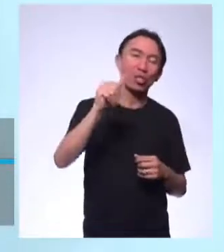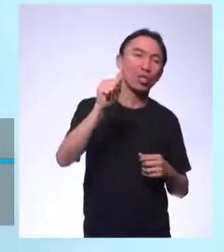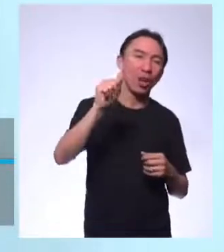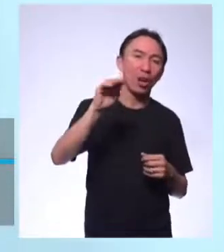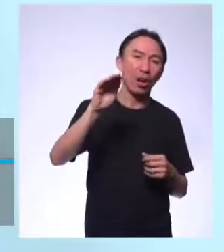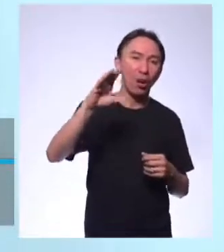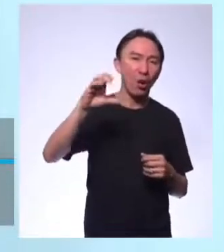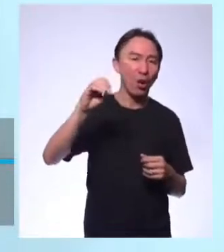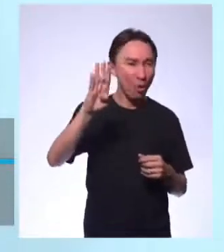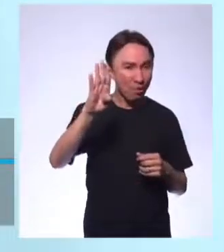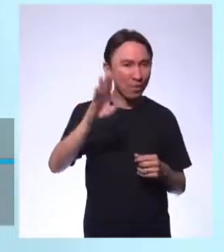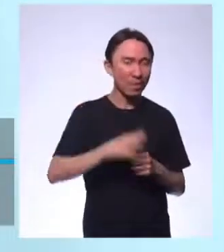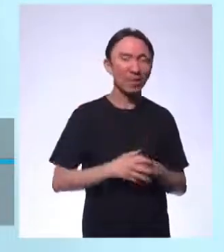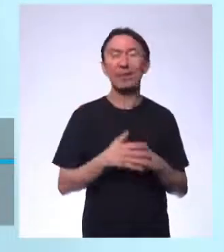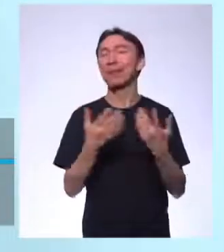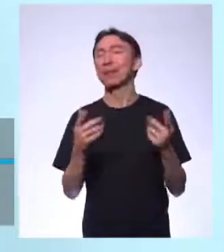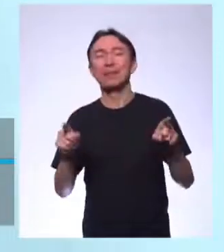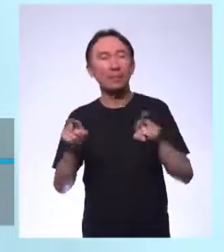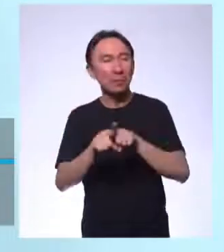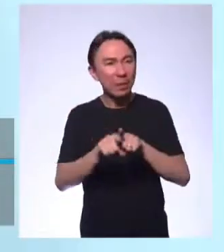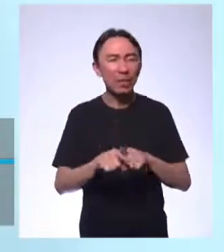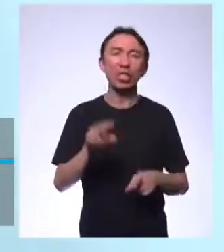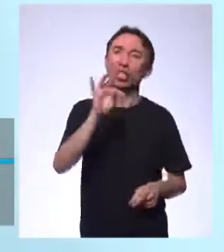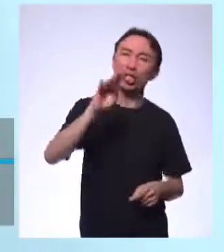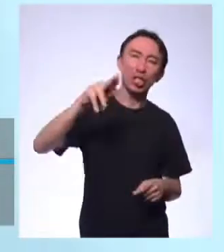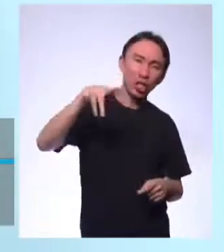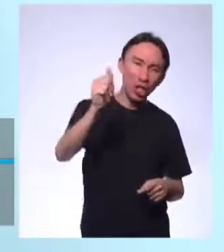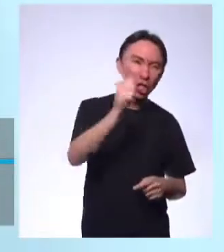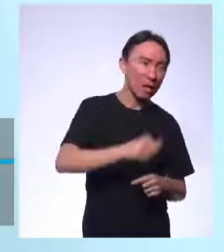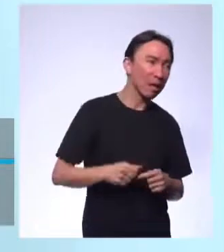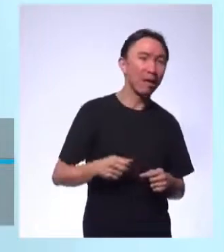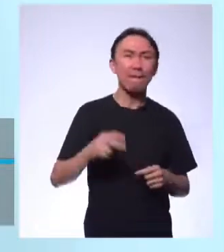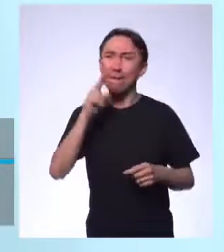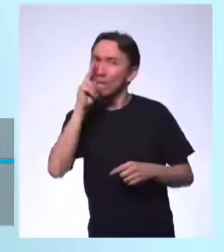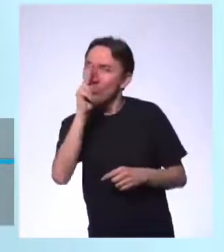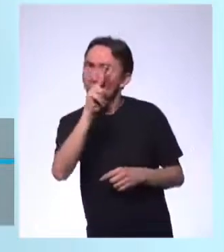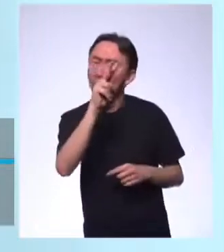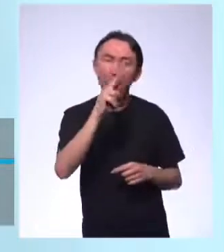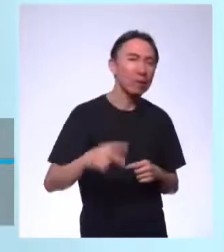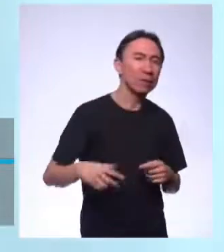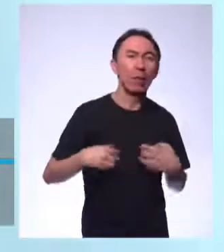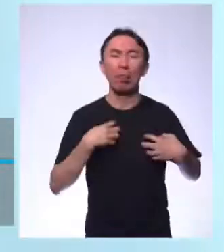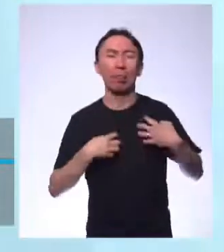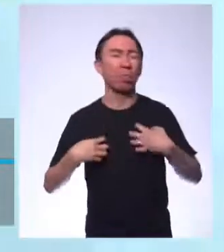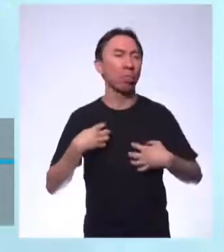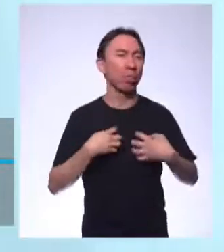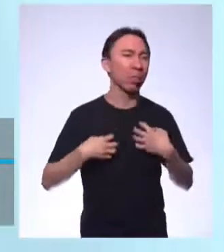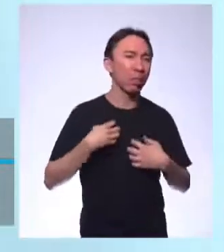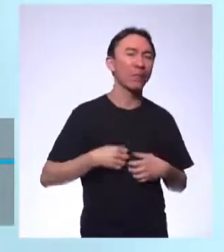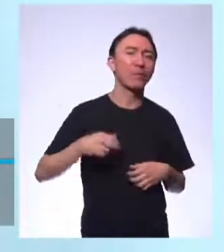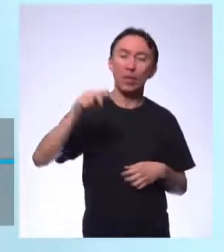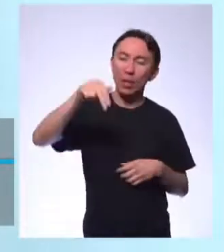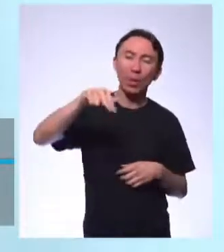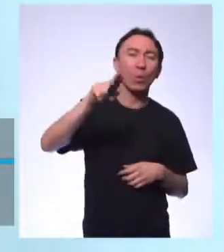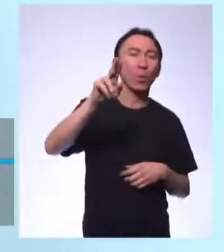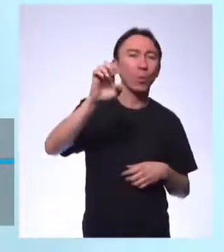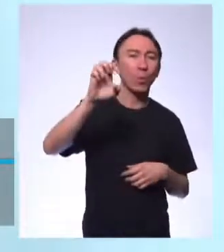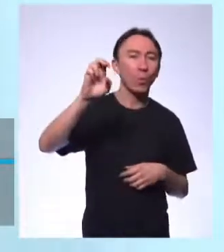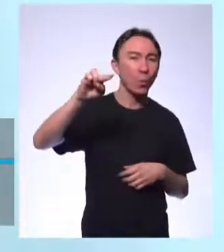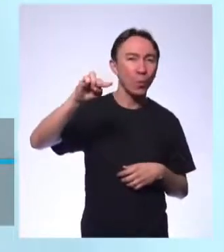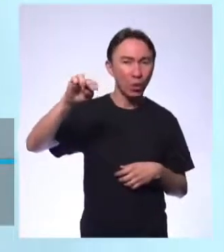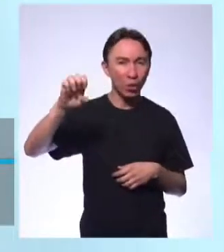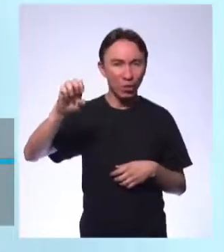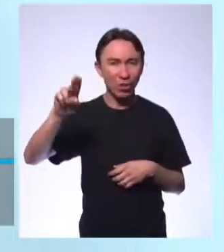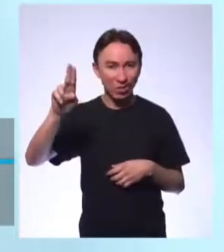a Tina, que é forte, que é impaciente, que é meio ansiosa, a Queenie que ela é lê as mentes, tem essa característica